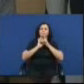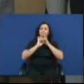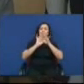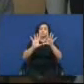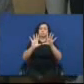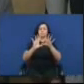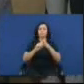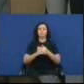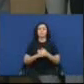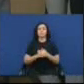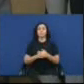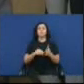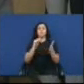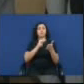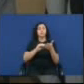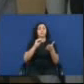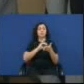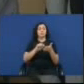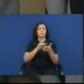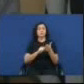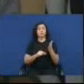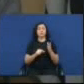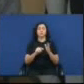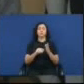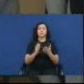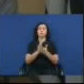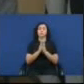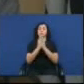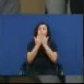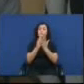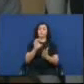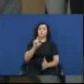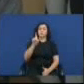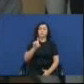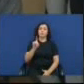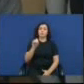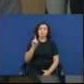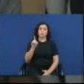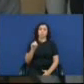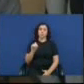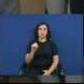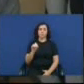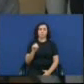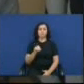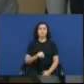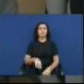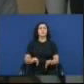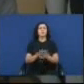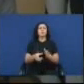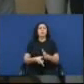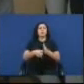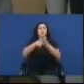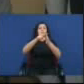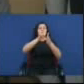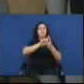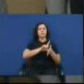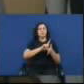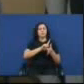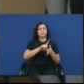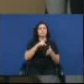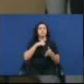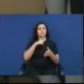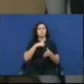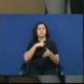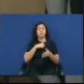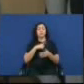Passagem esta que se encontra no livro do Êxodo. Mesmo anterior a esse período, vemos nomes como o do saudoso Dom